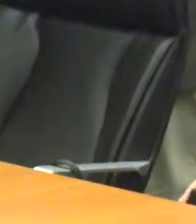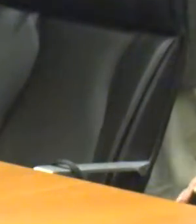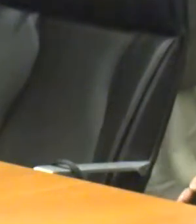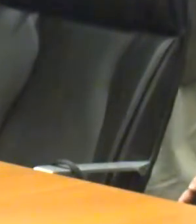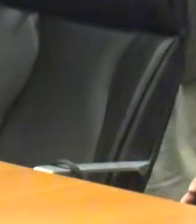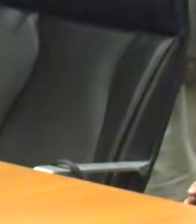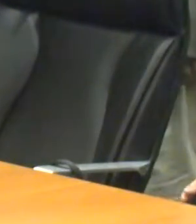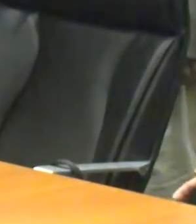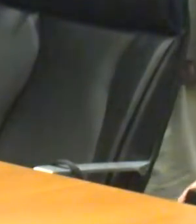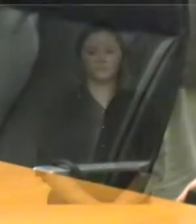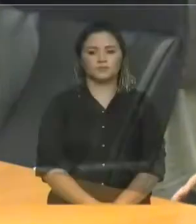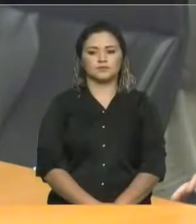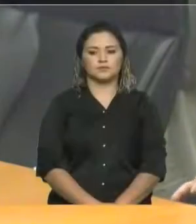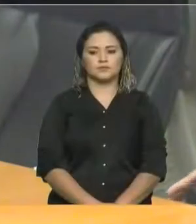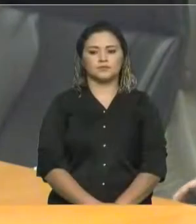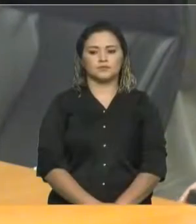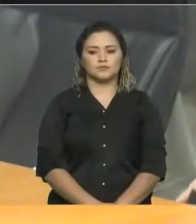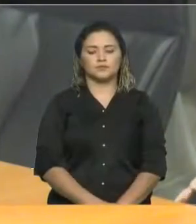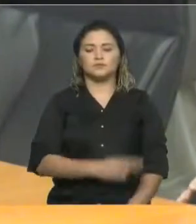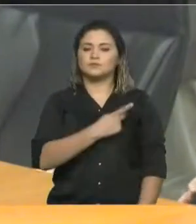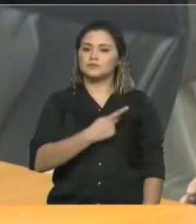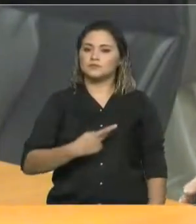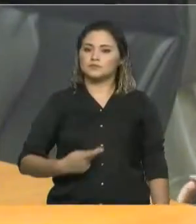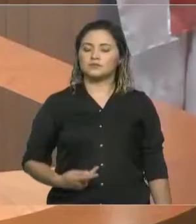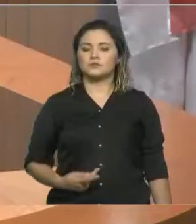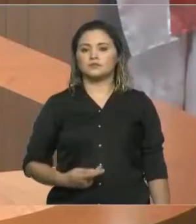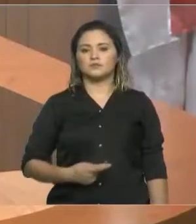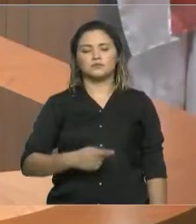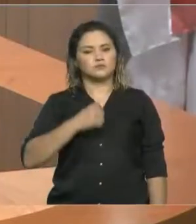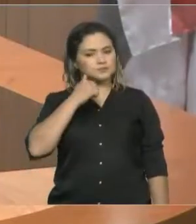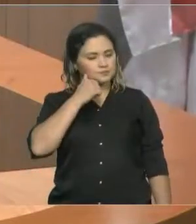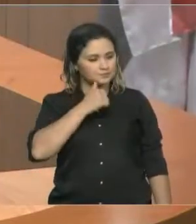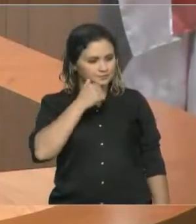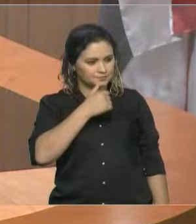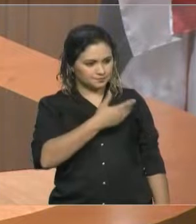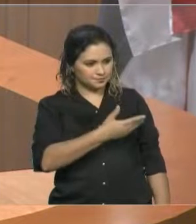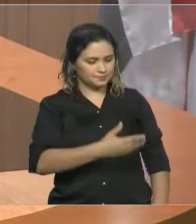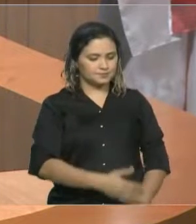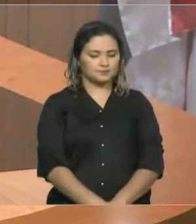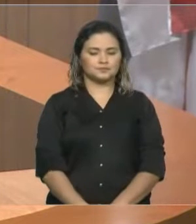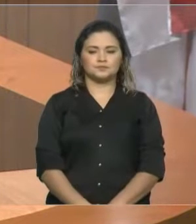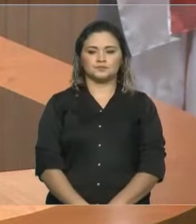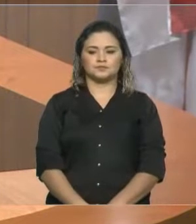Senhor presidente, senhora presidente,